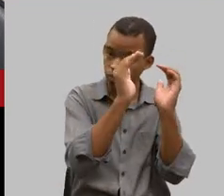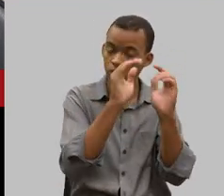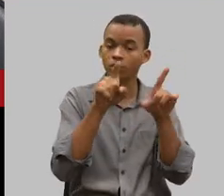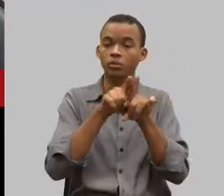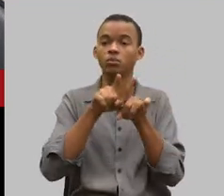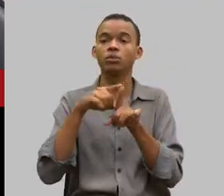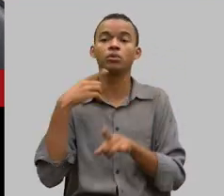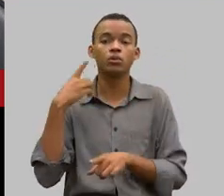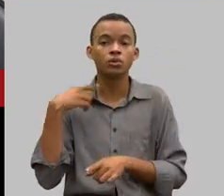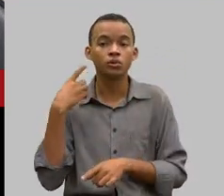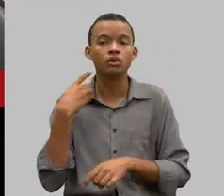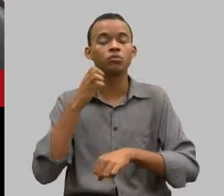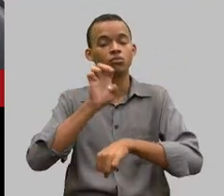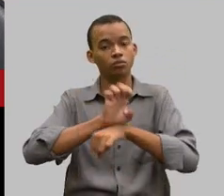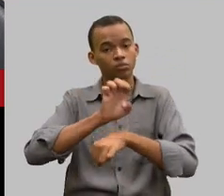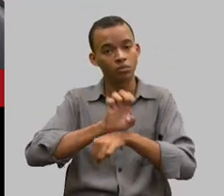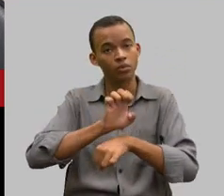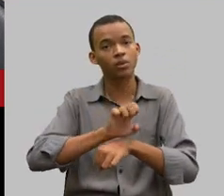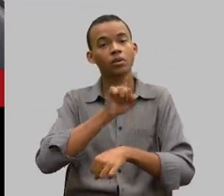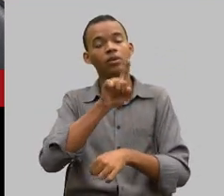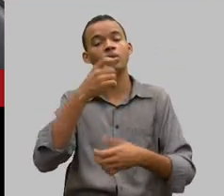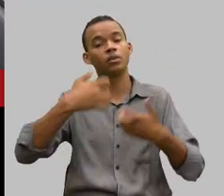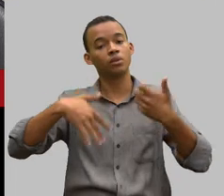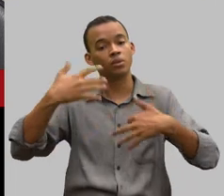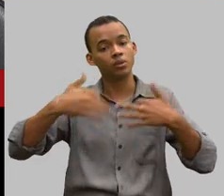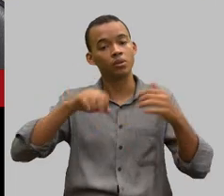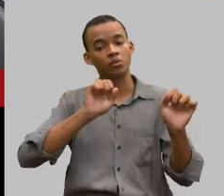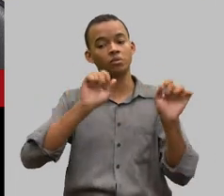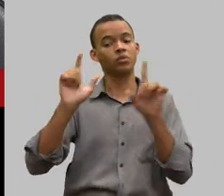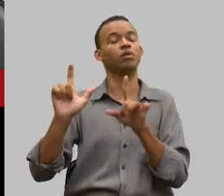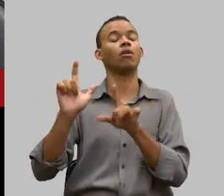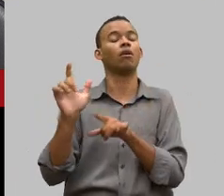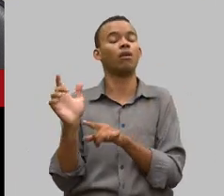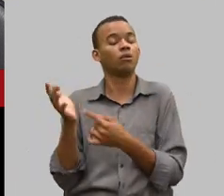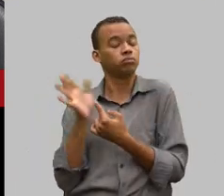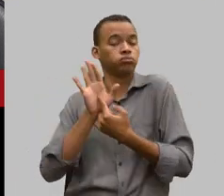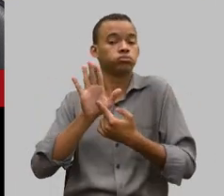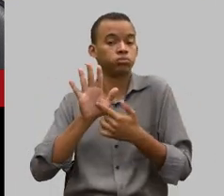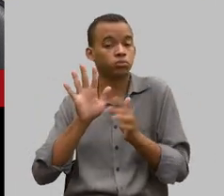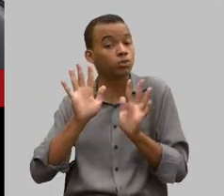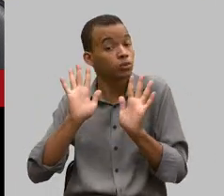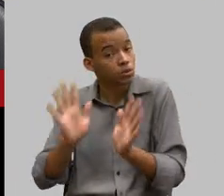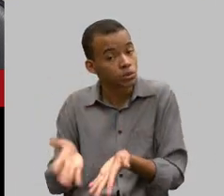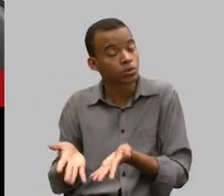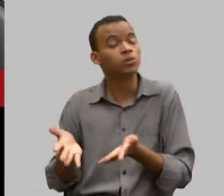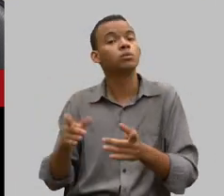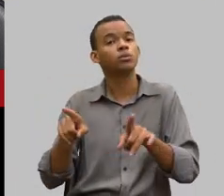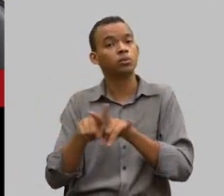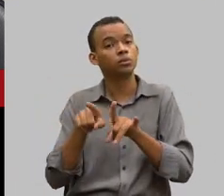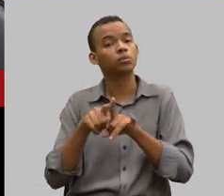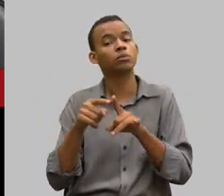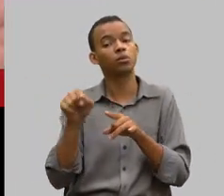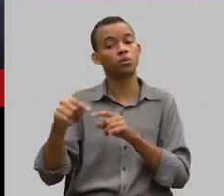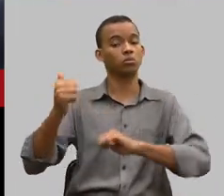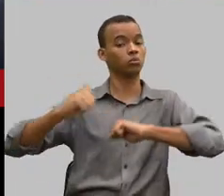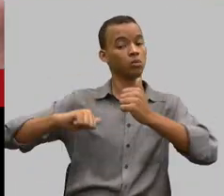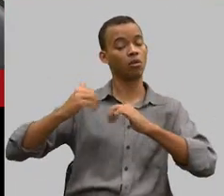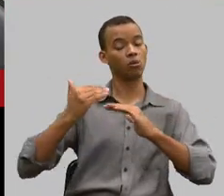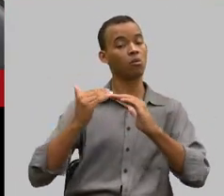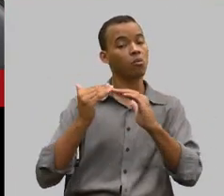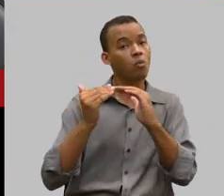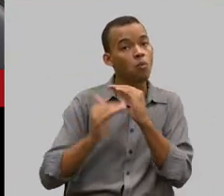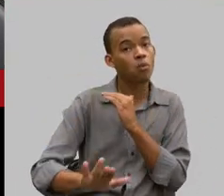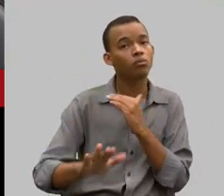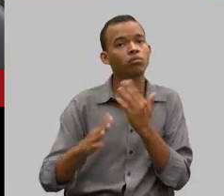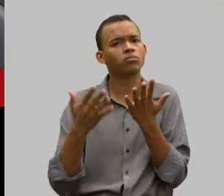então e ele está dizendo que ele fez apresentação e que não concorda com a avaliação mas que com a